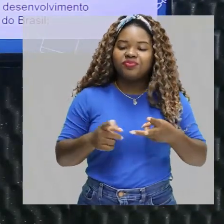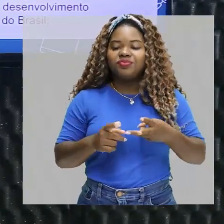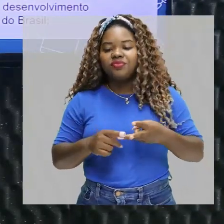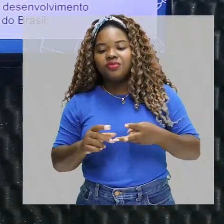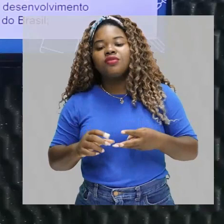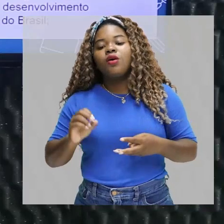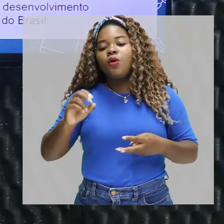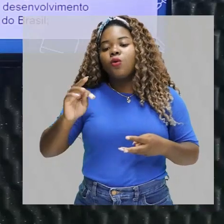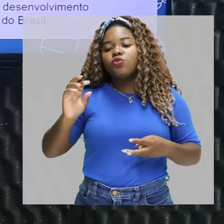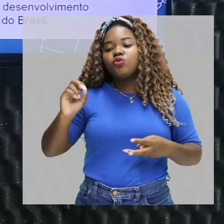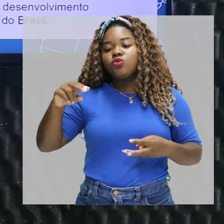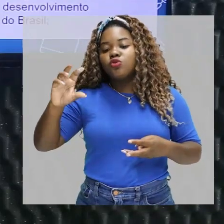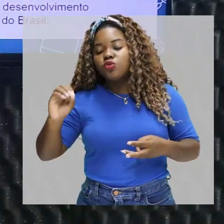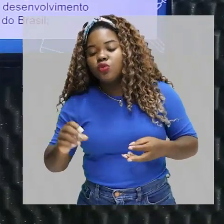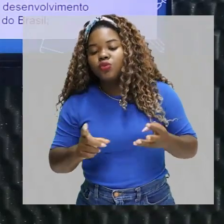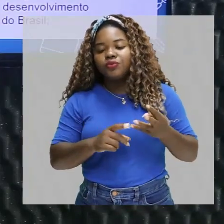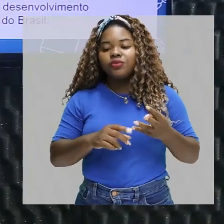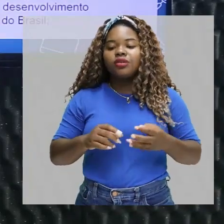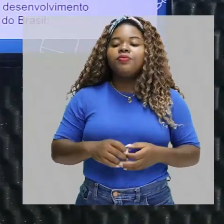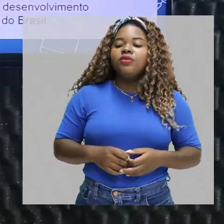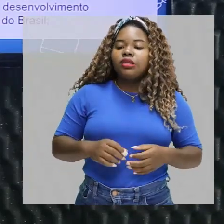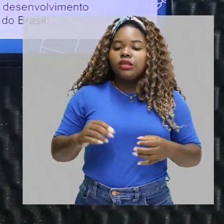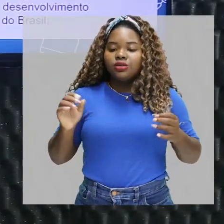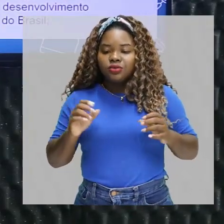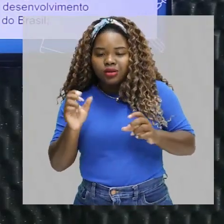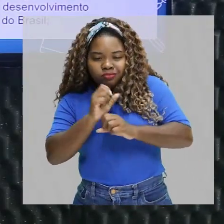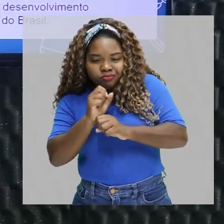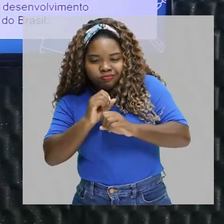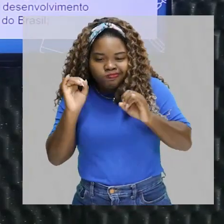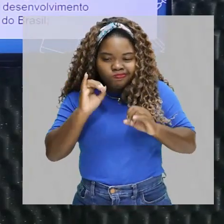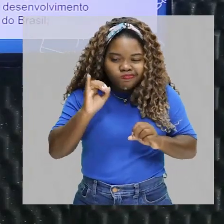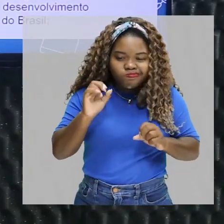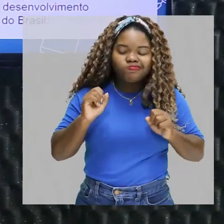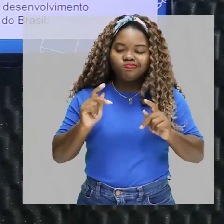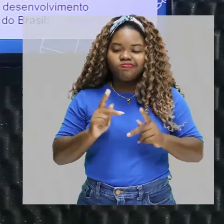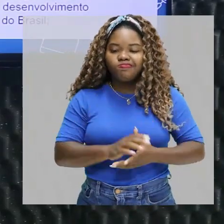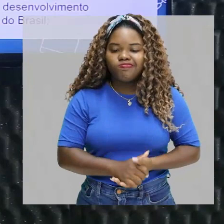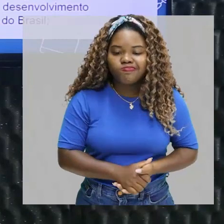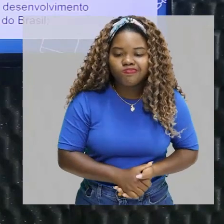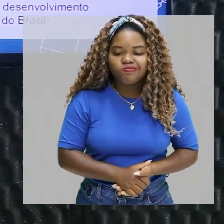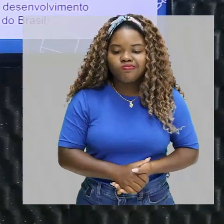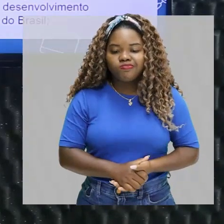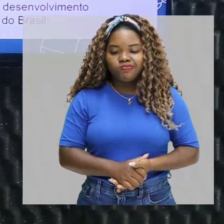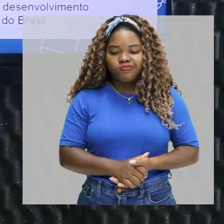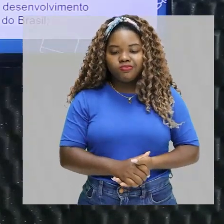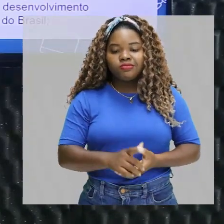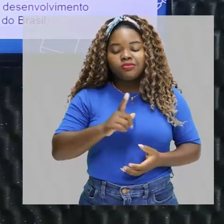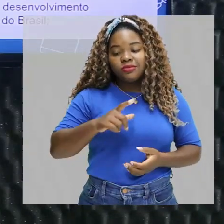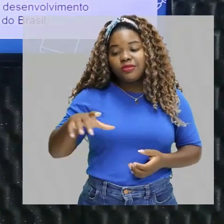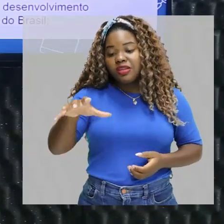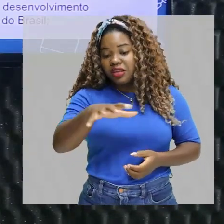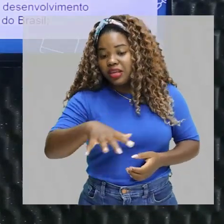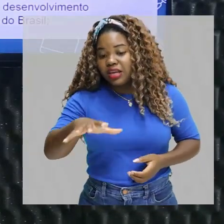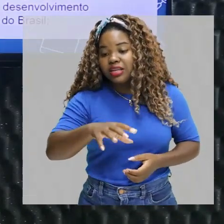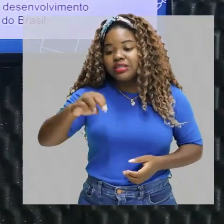certo chuvosos por outro lado tem invernos mais frios e em regiões principalmente do Extremo Sul por exemplo do Rio Grande do Sul tu tem áreas que nevam né